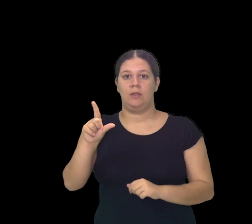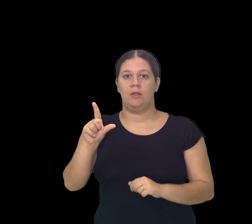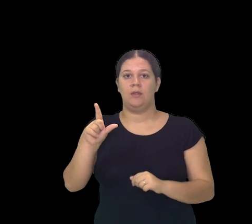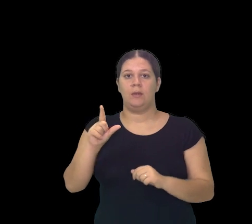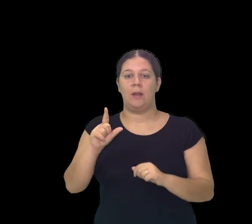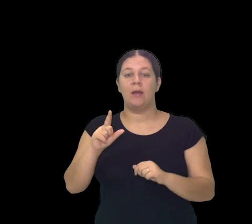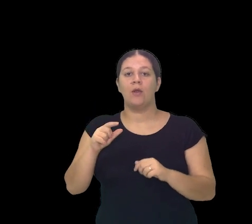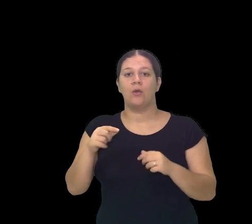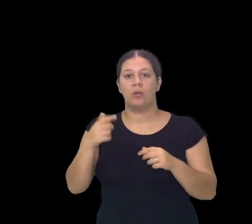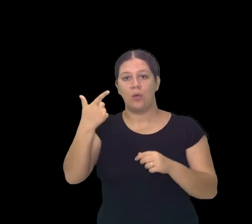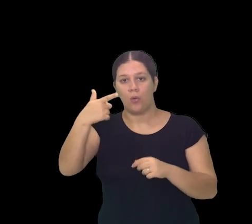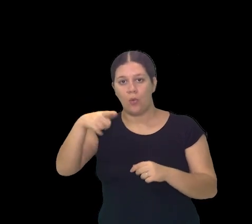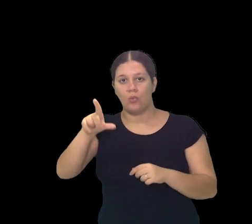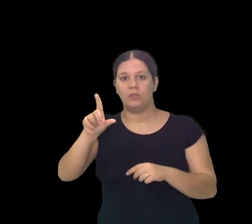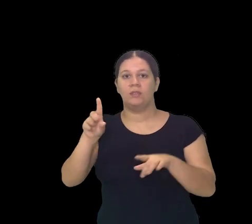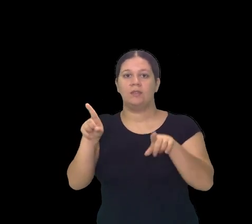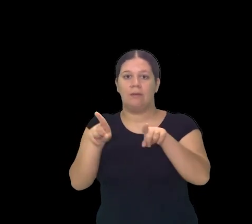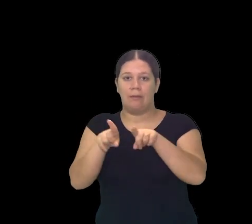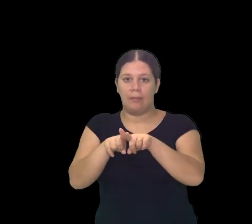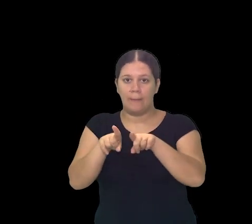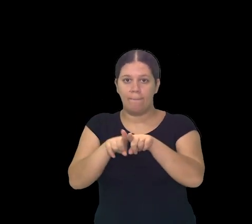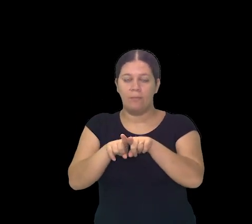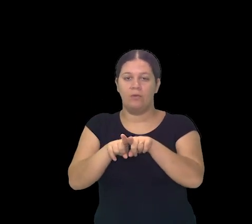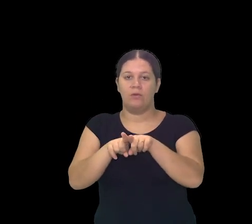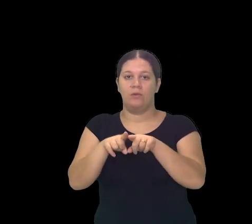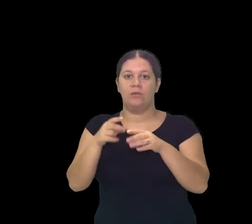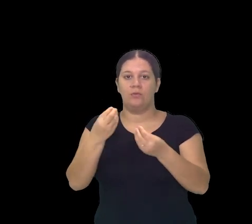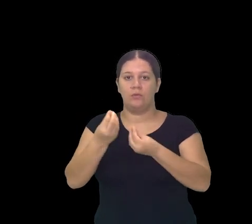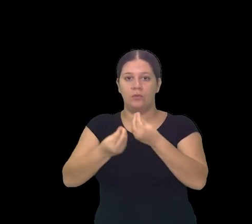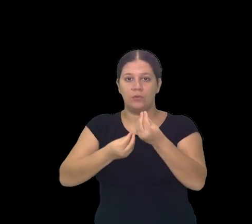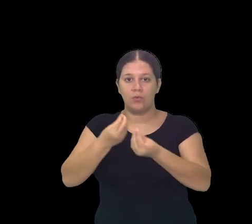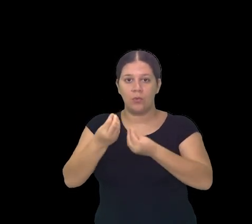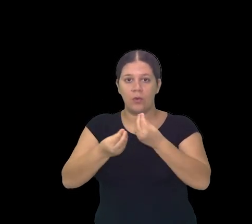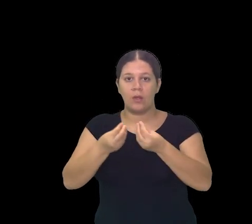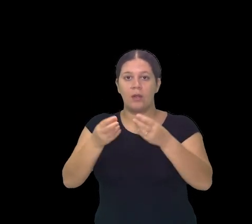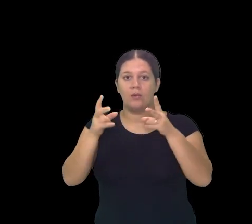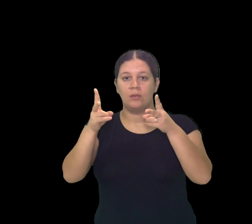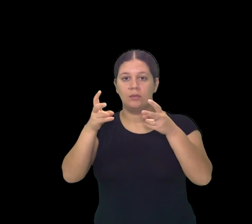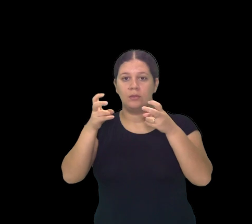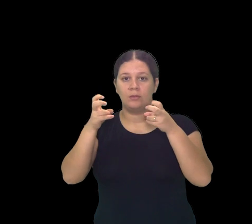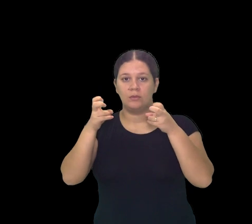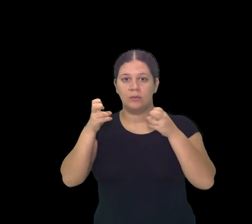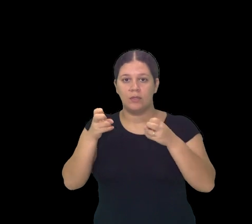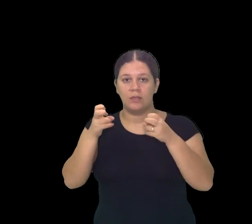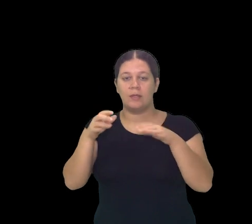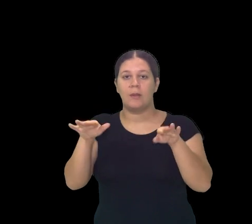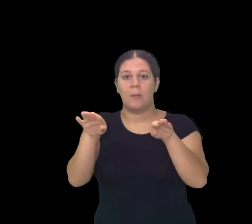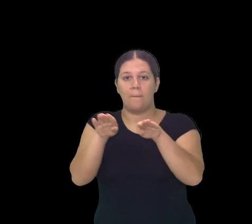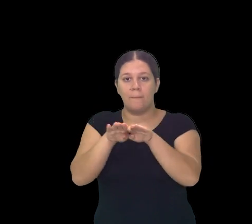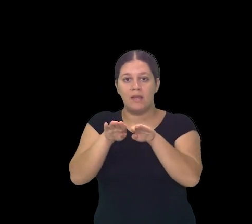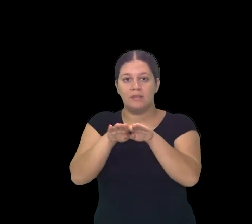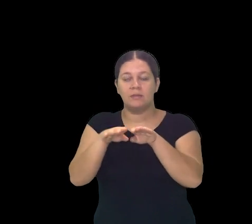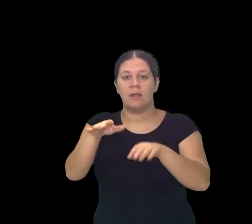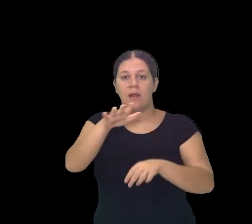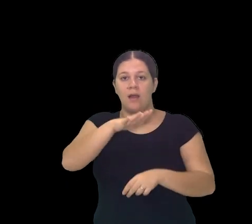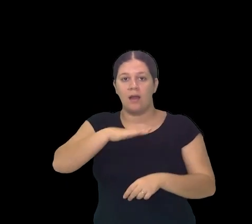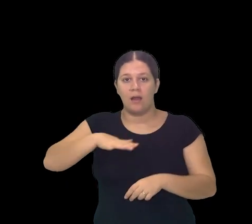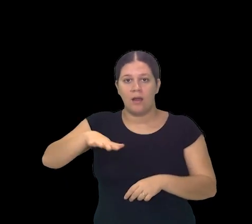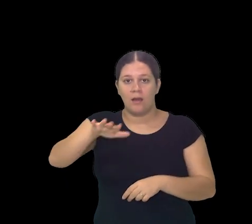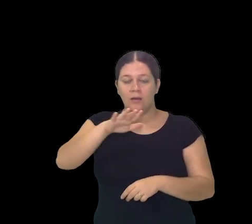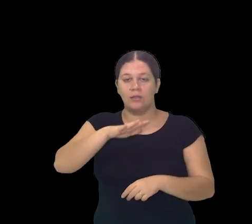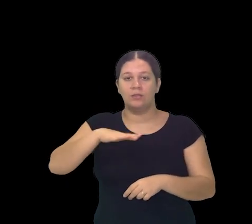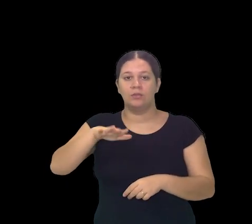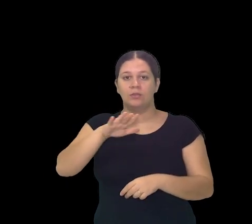3. E essa é outra de 3. Como você pode perceber, está cobrindo a mesma área que o